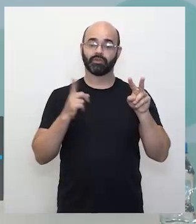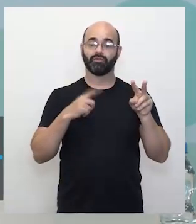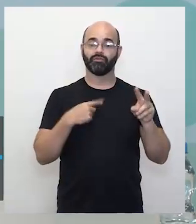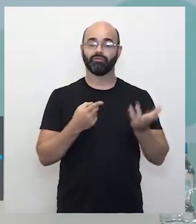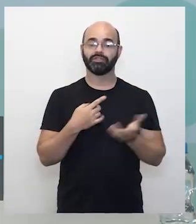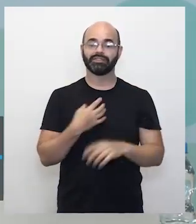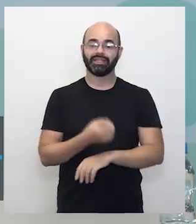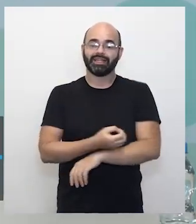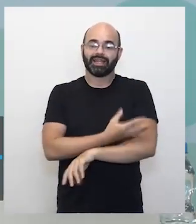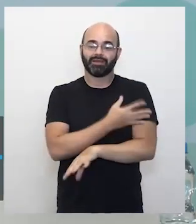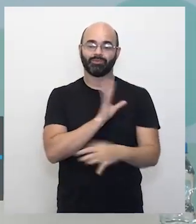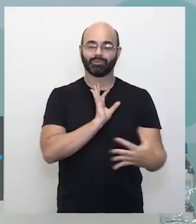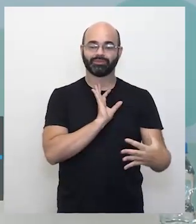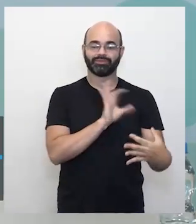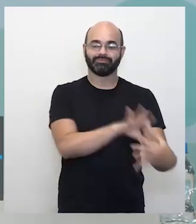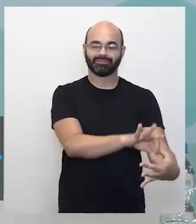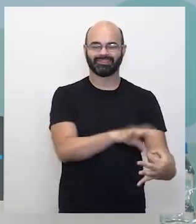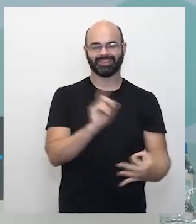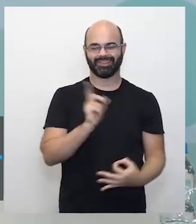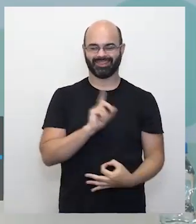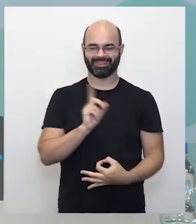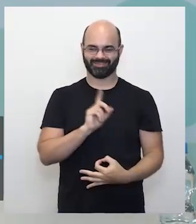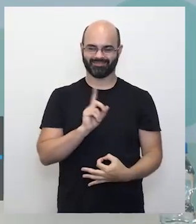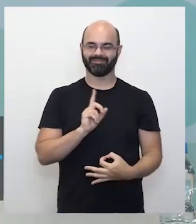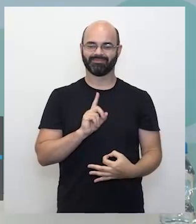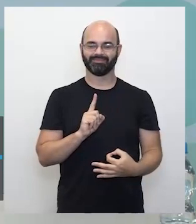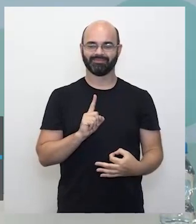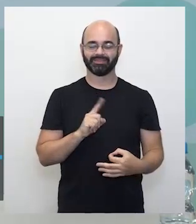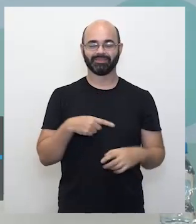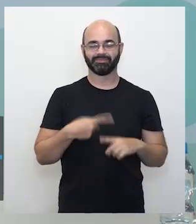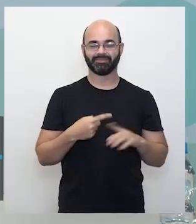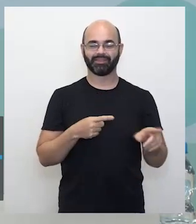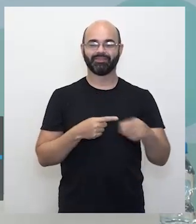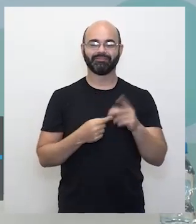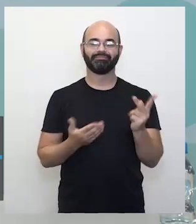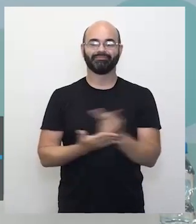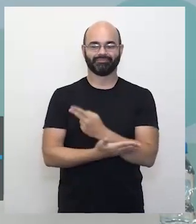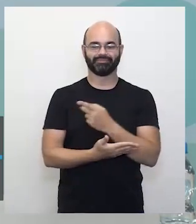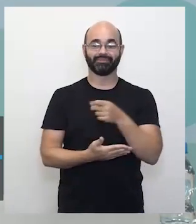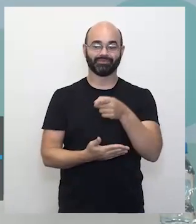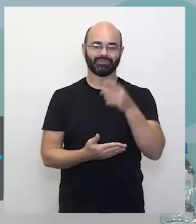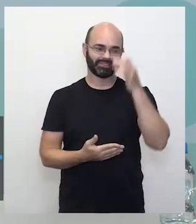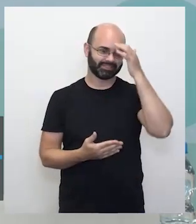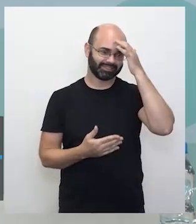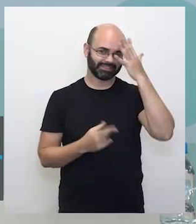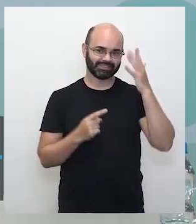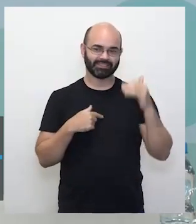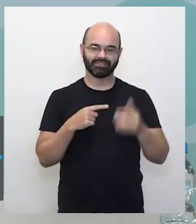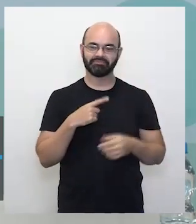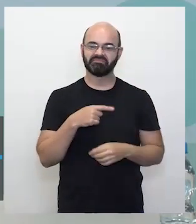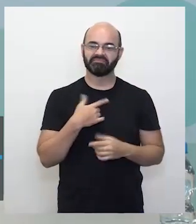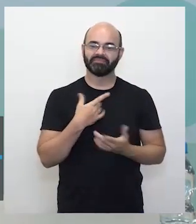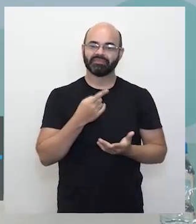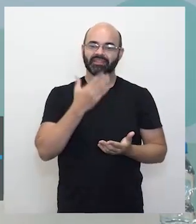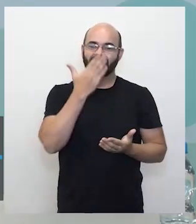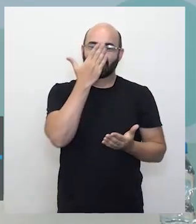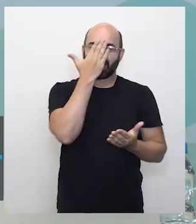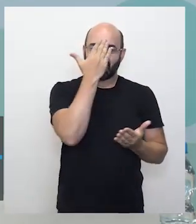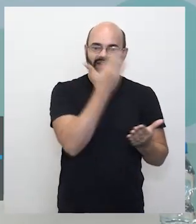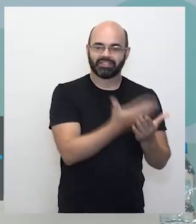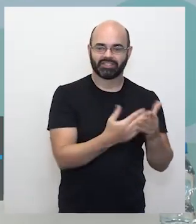emocionalmente ligado àquilo que você está pesquisando, justamente pelo perigo de ser tendencioso, né? Às